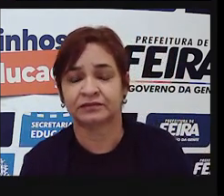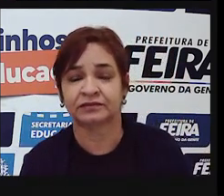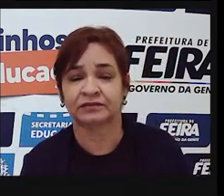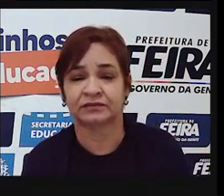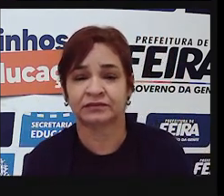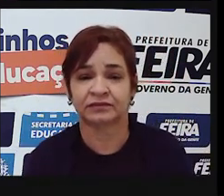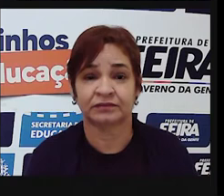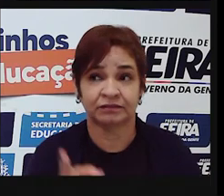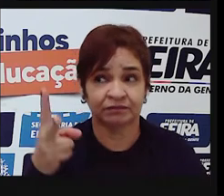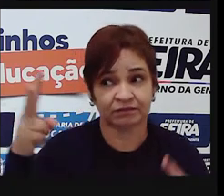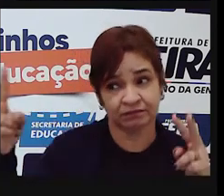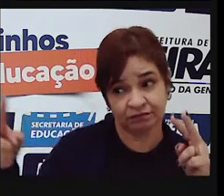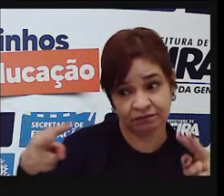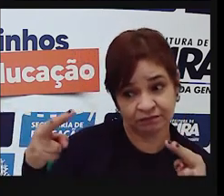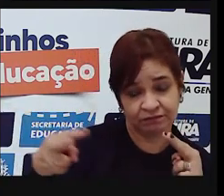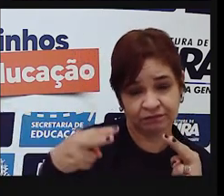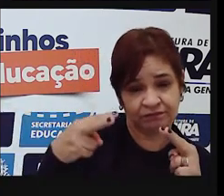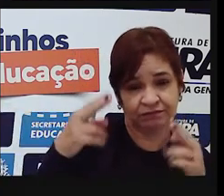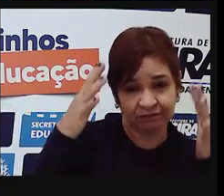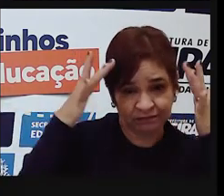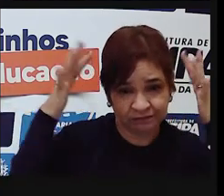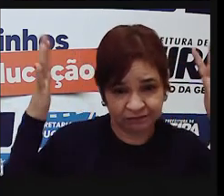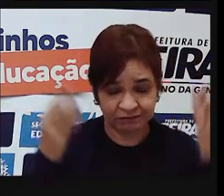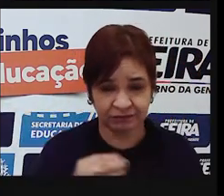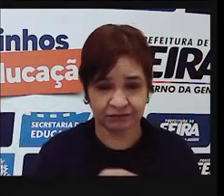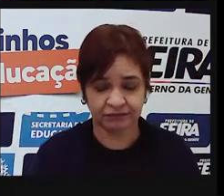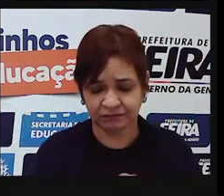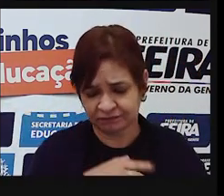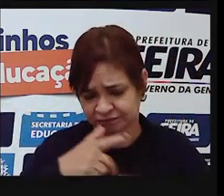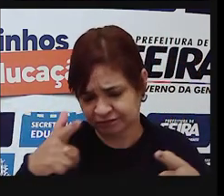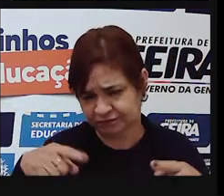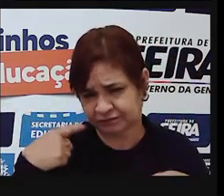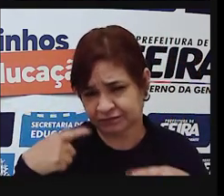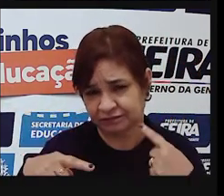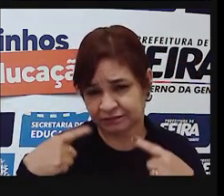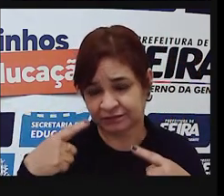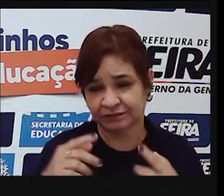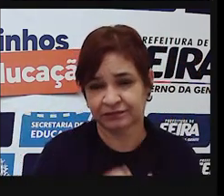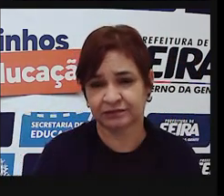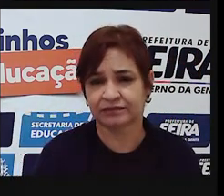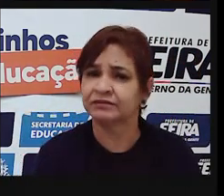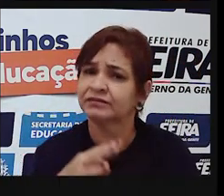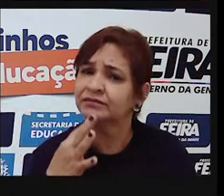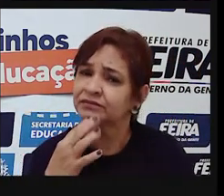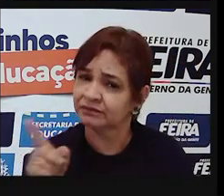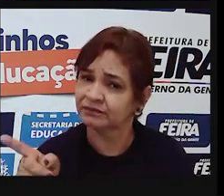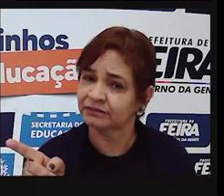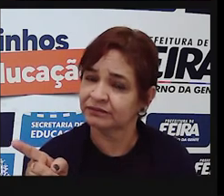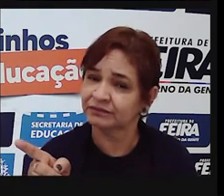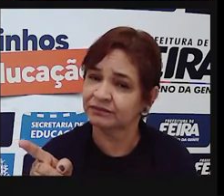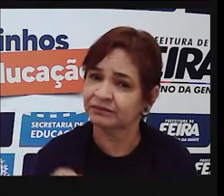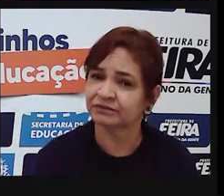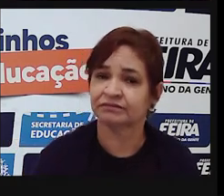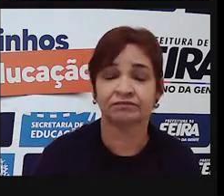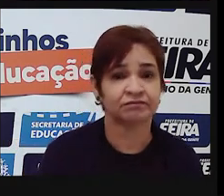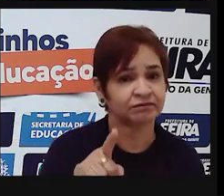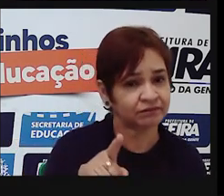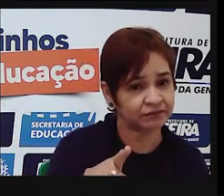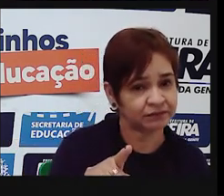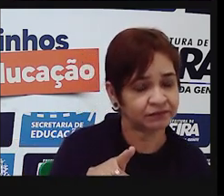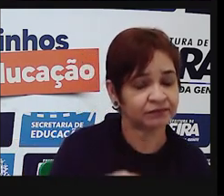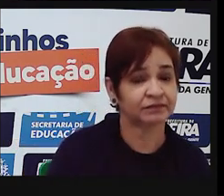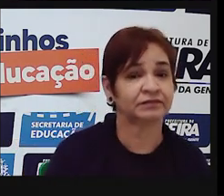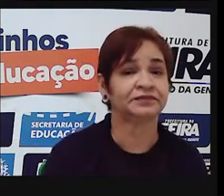nos Olhos, Sonho Meu, entre outras. Você conhece alguma dessas músicas? Já ouviu alguma música de Maria